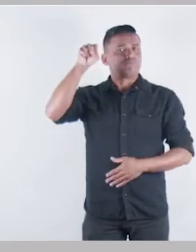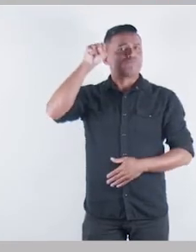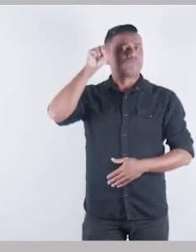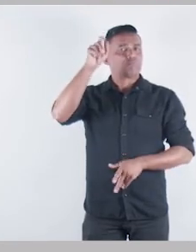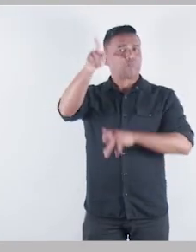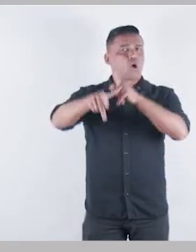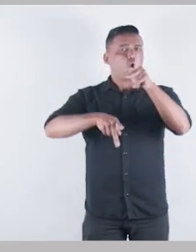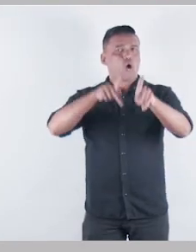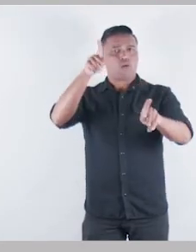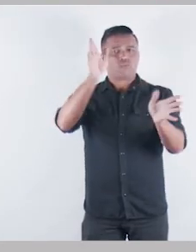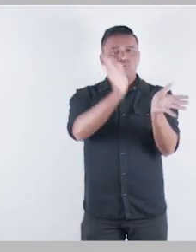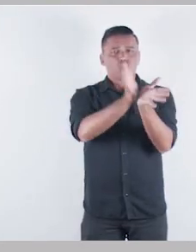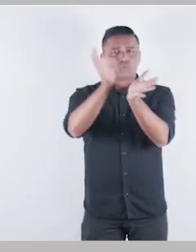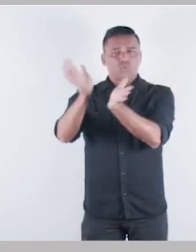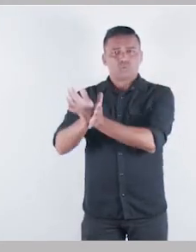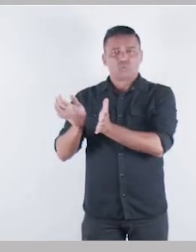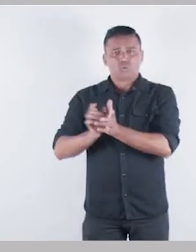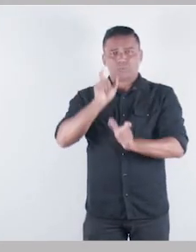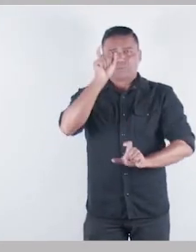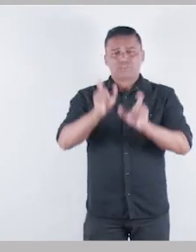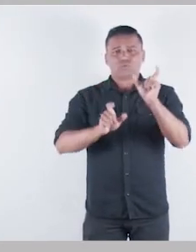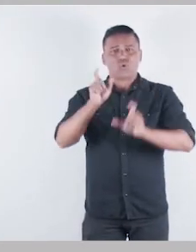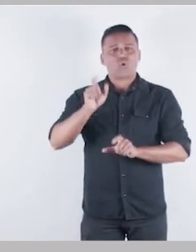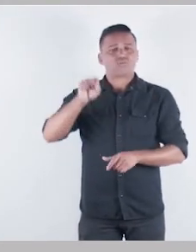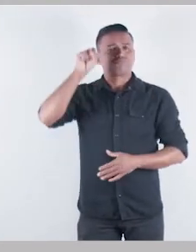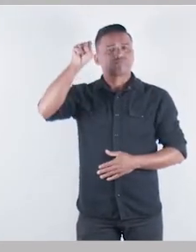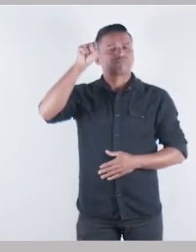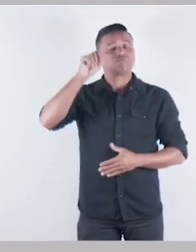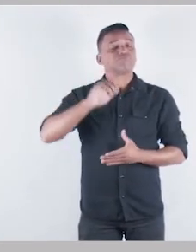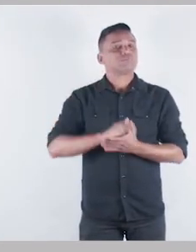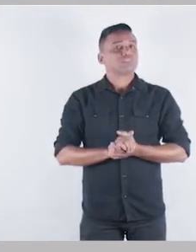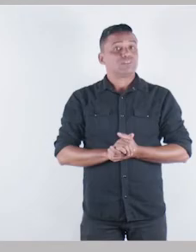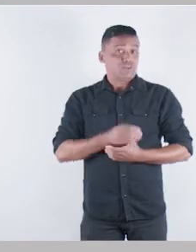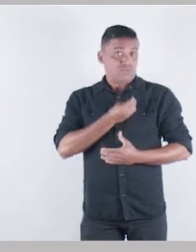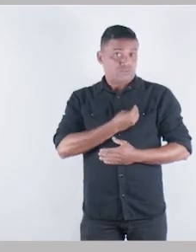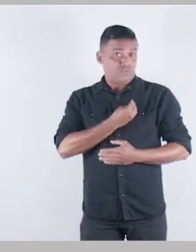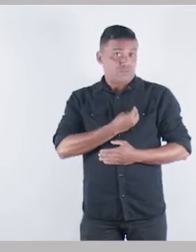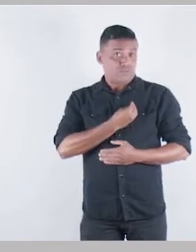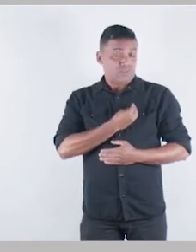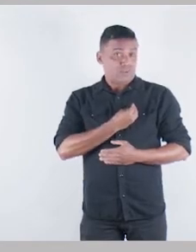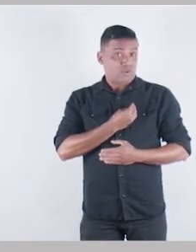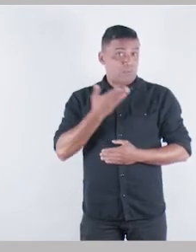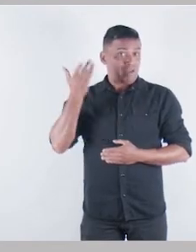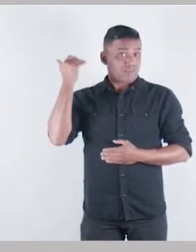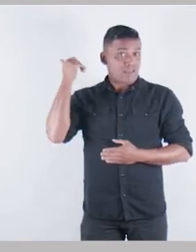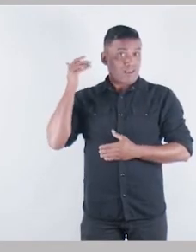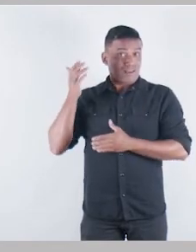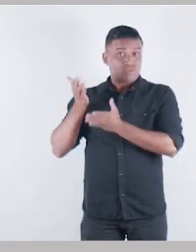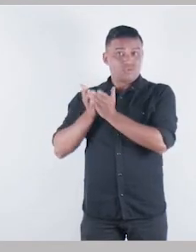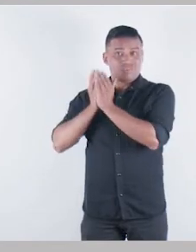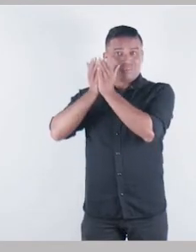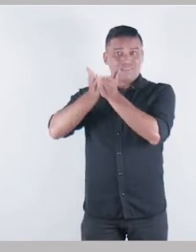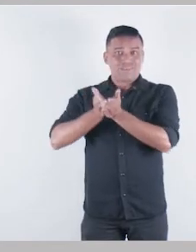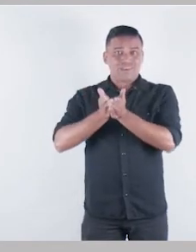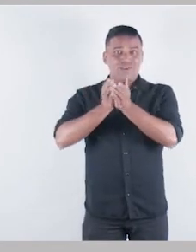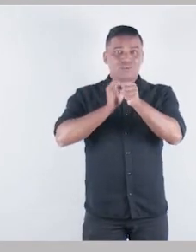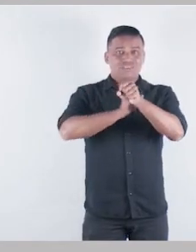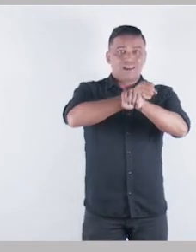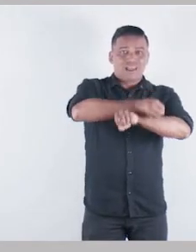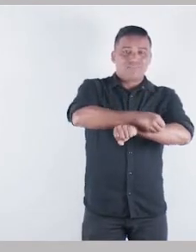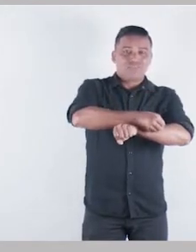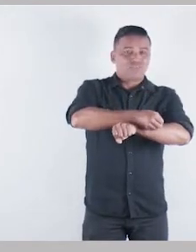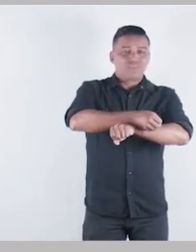pessoas, e não o que a gente viveu durante o tráfico de escravizados. Eu não vim para cá em